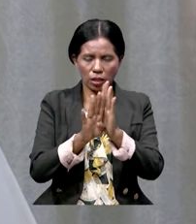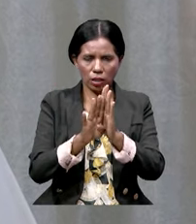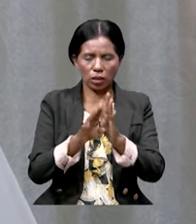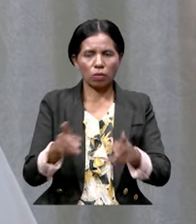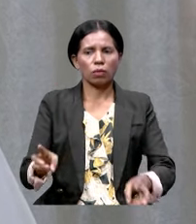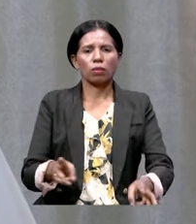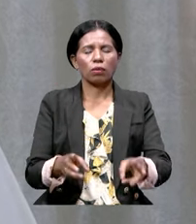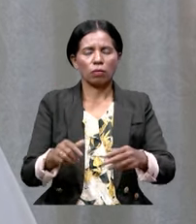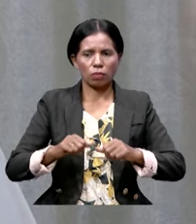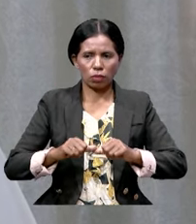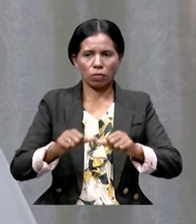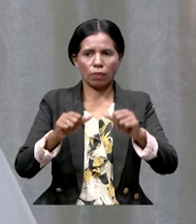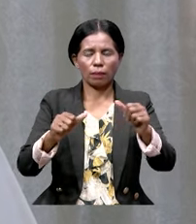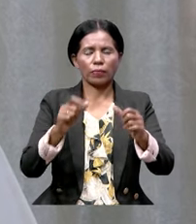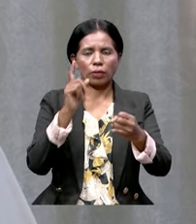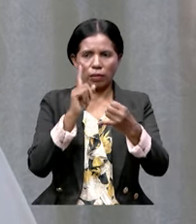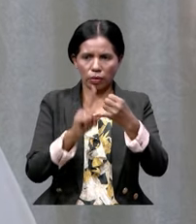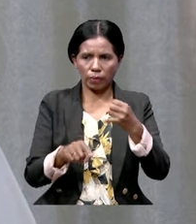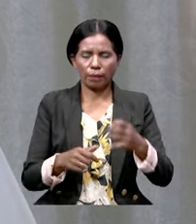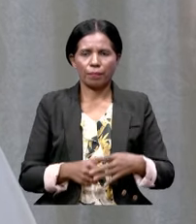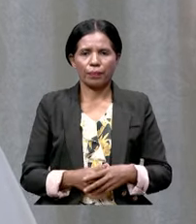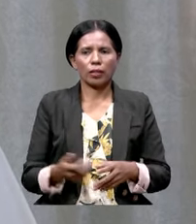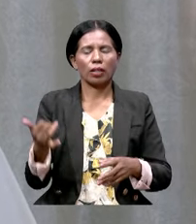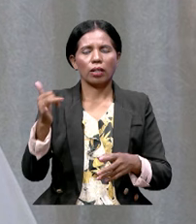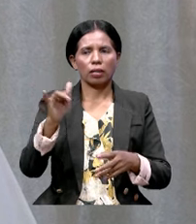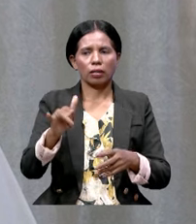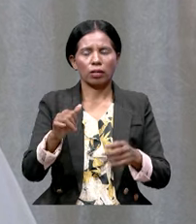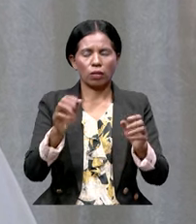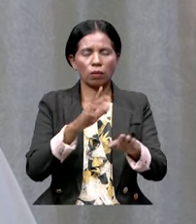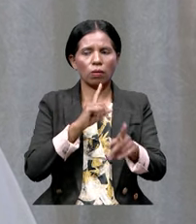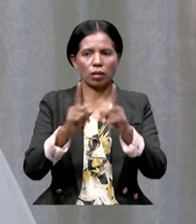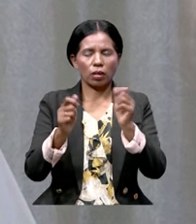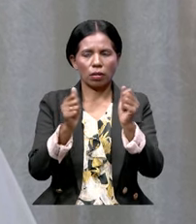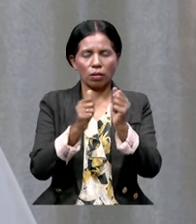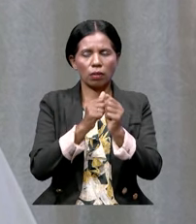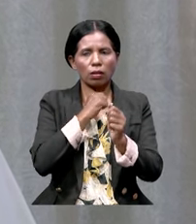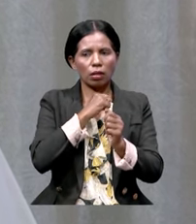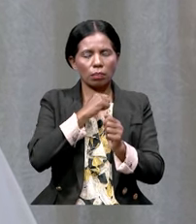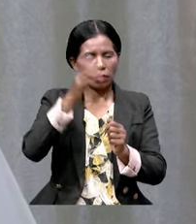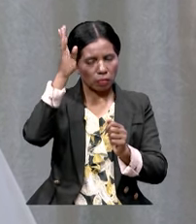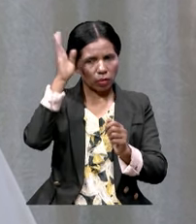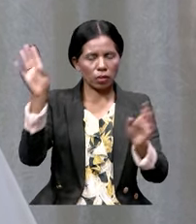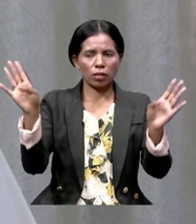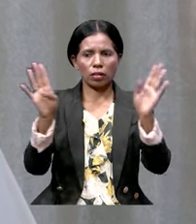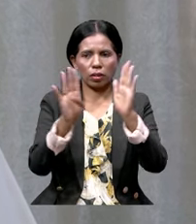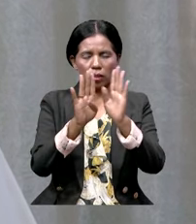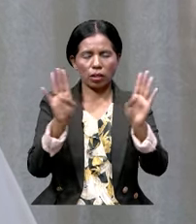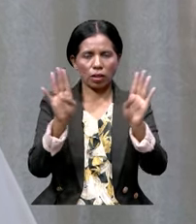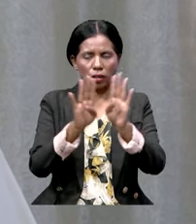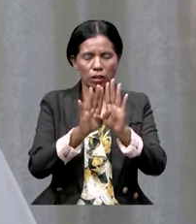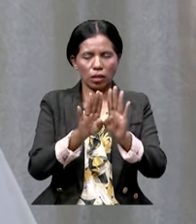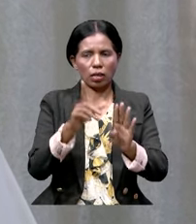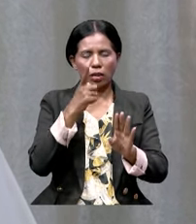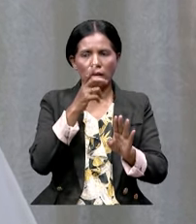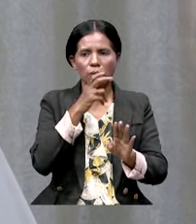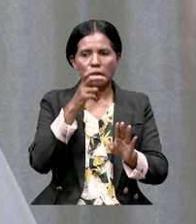isto dudu ba dudu mai, to ikus liu, sira convence ambisu dan tik, Don Carlos para takatia, portugues, ne be